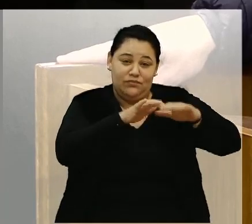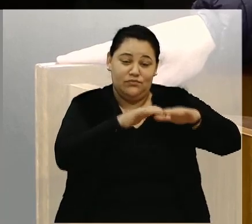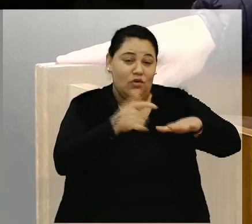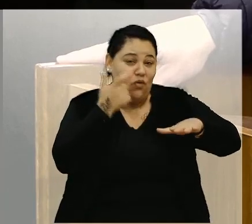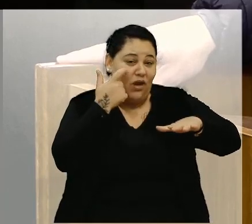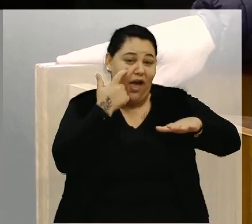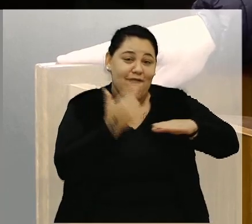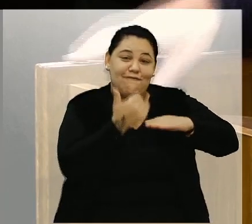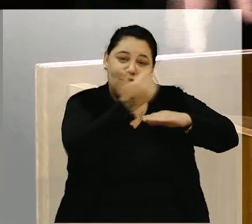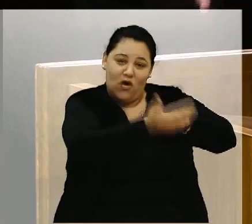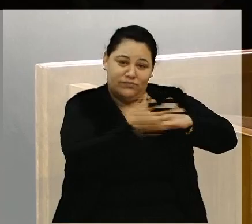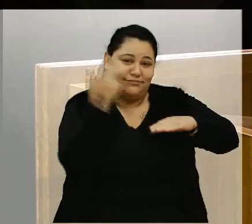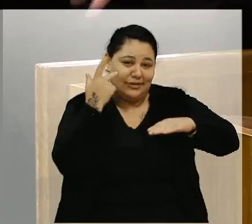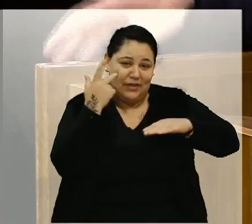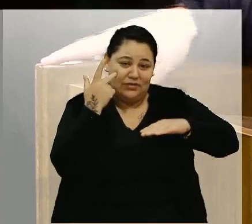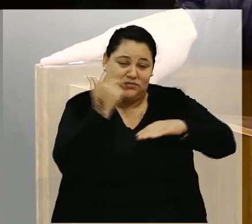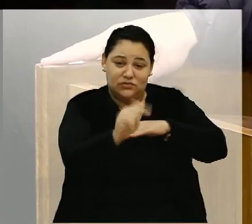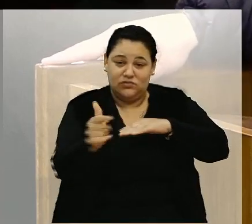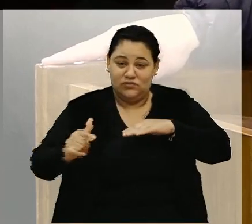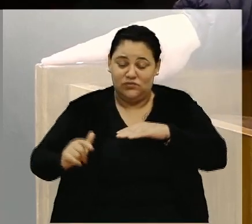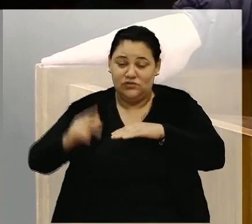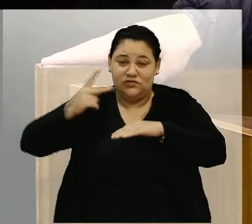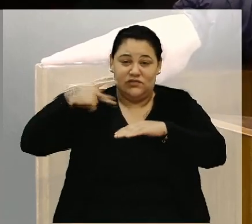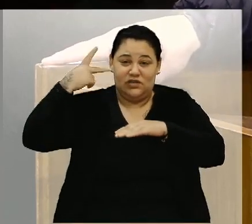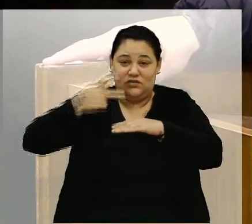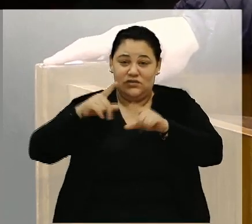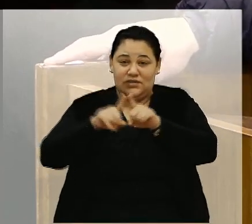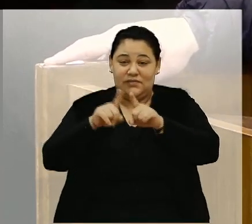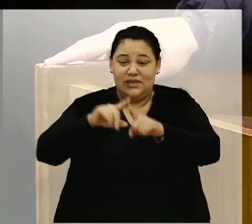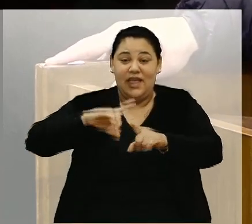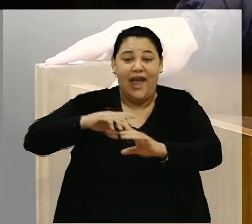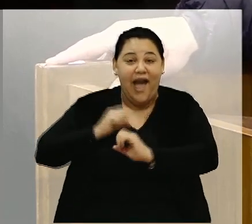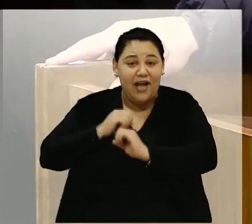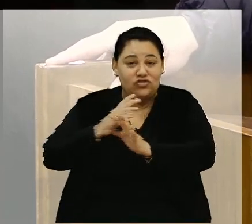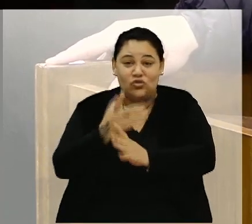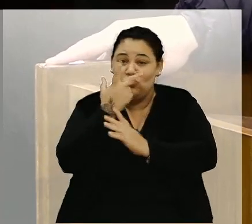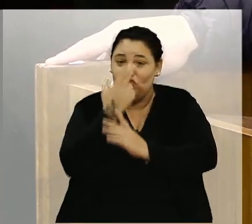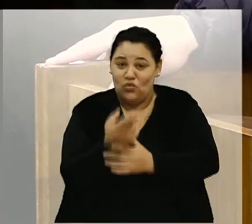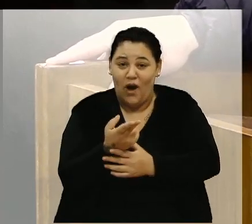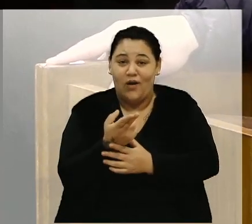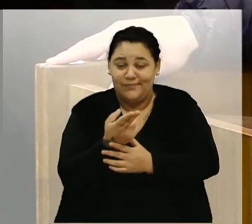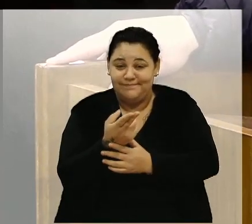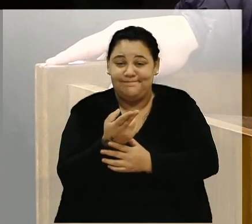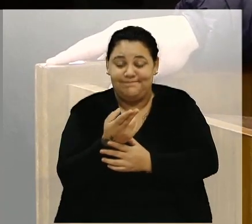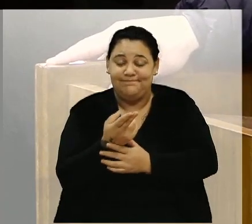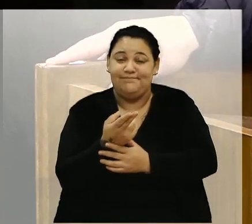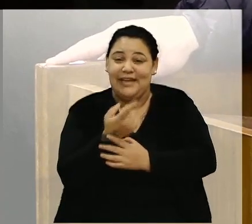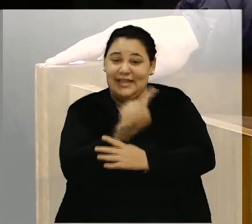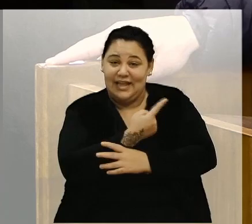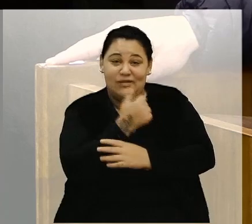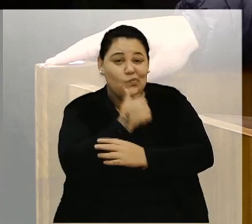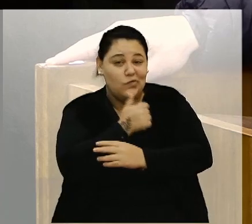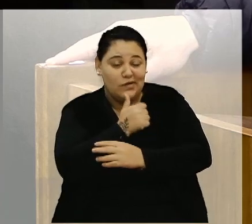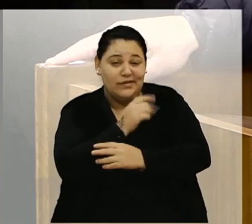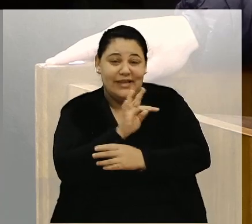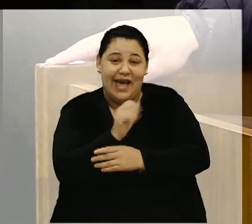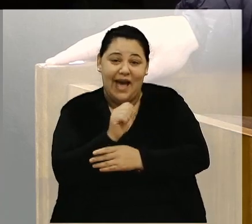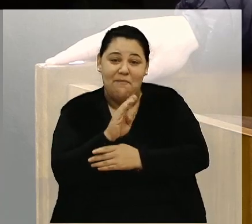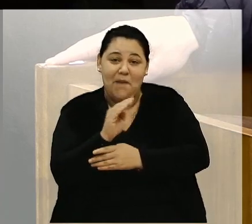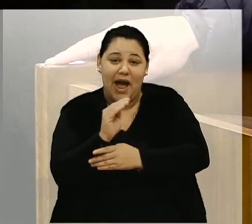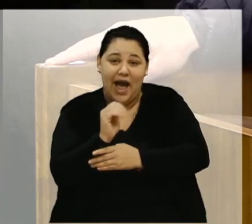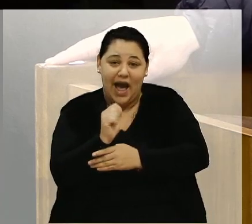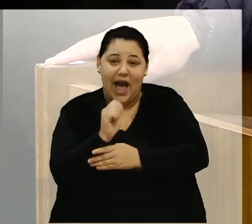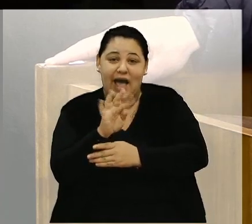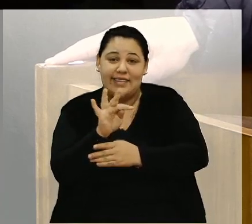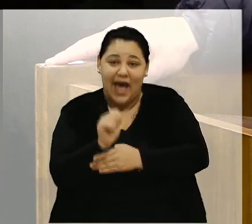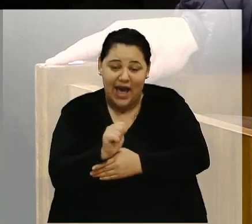fora, então, que outros parlamentares tomem atitudes como essa, e nesse momento nos